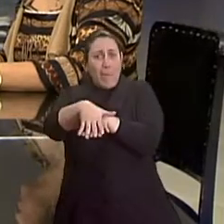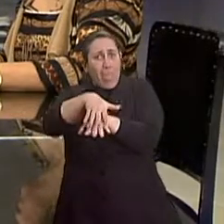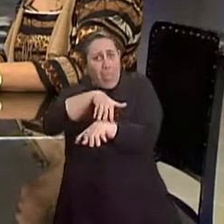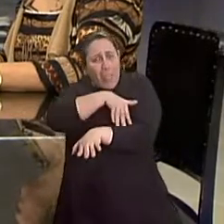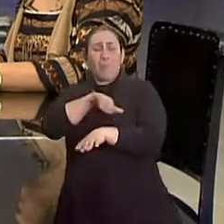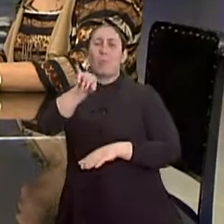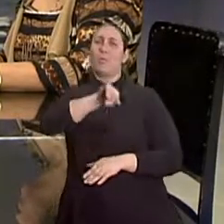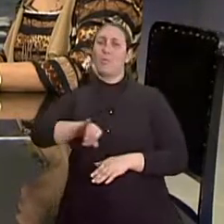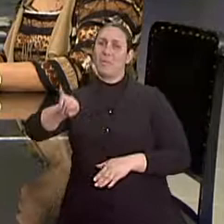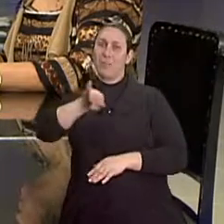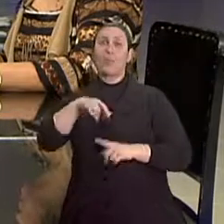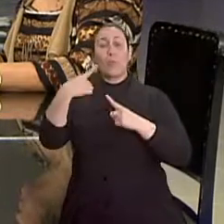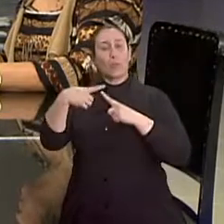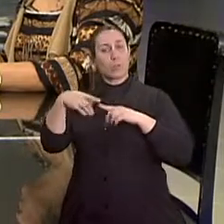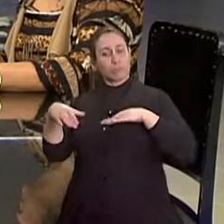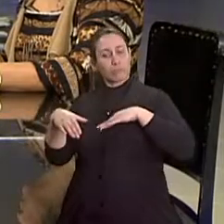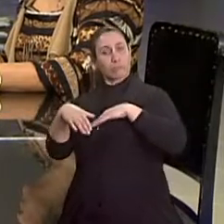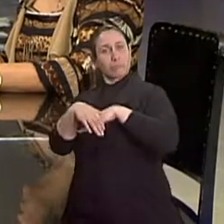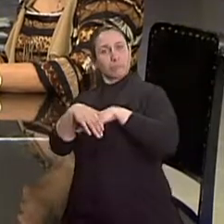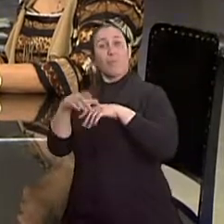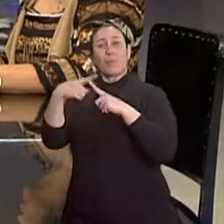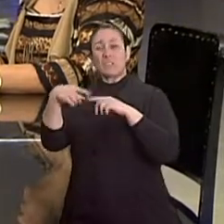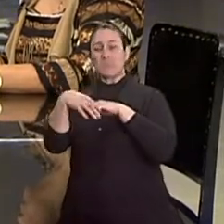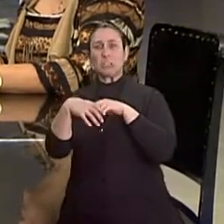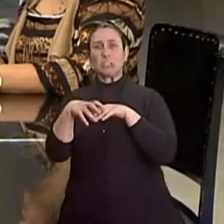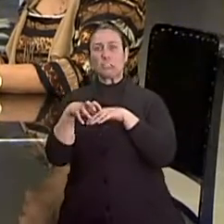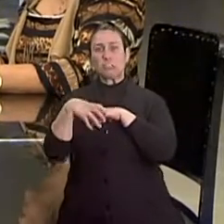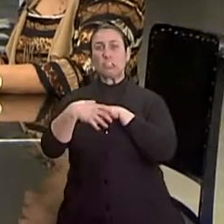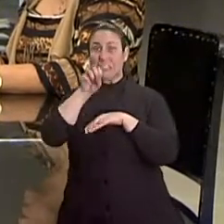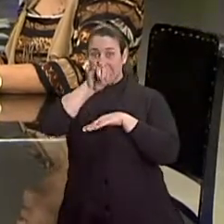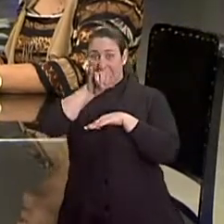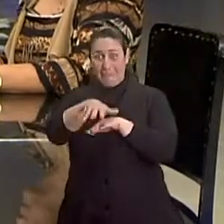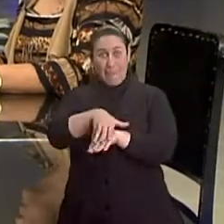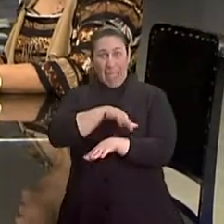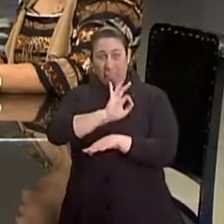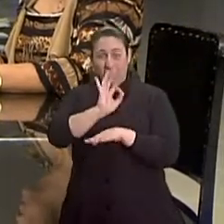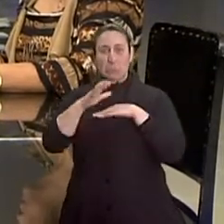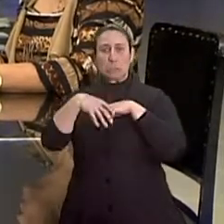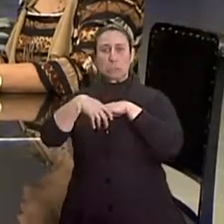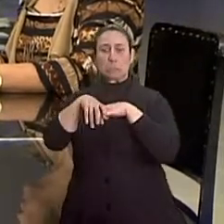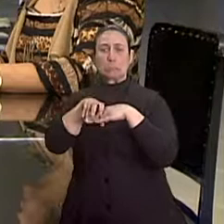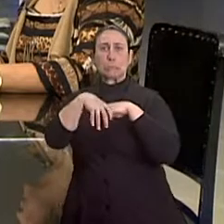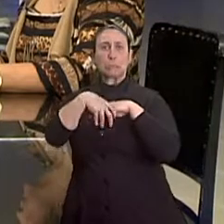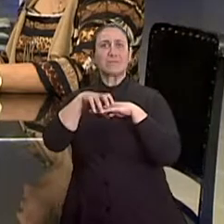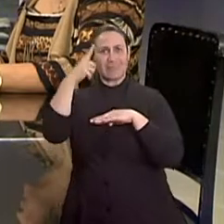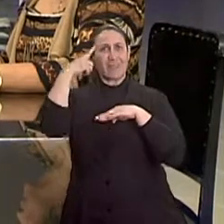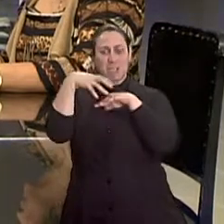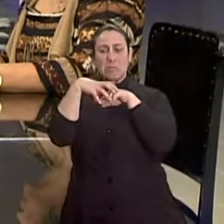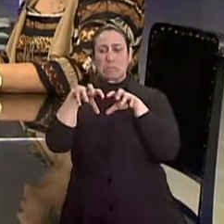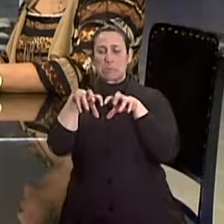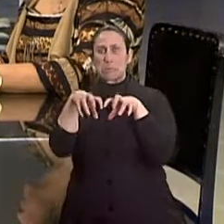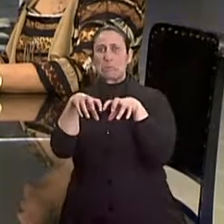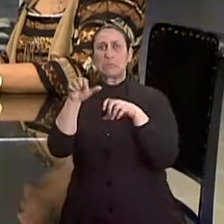meia, ela faz com que o sapato não se deforme. Uhum. Quando o sapato é colocado sem a meia,